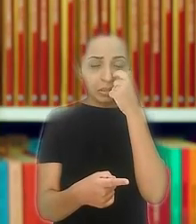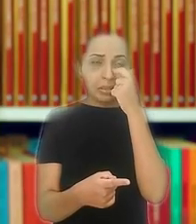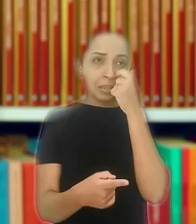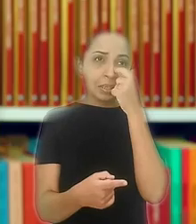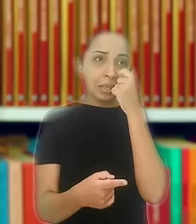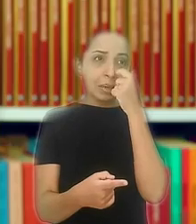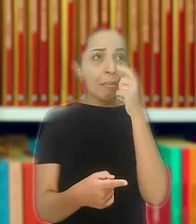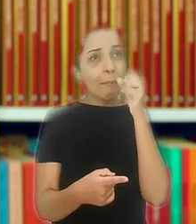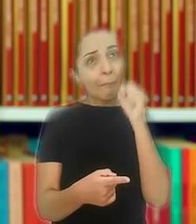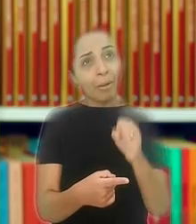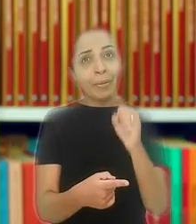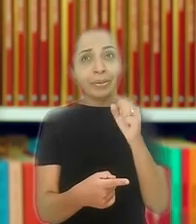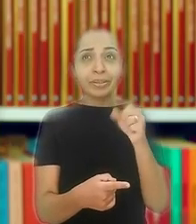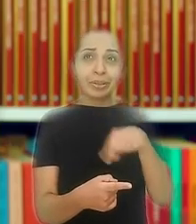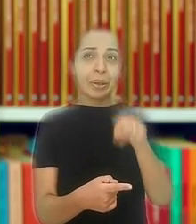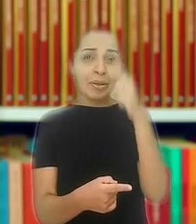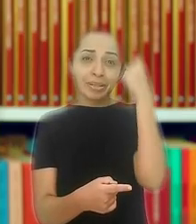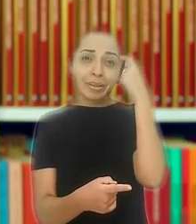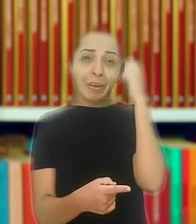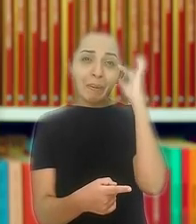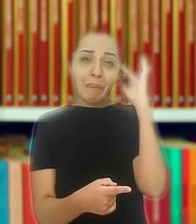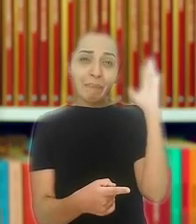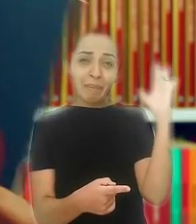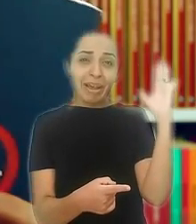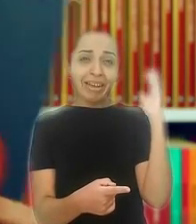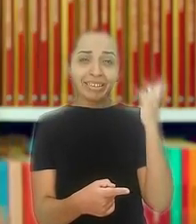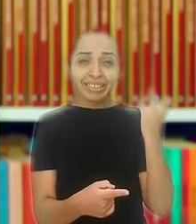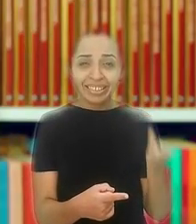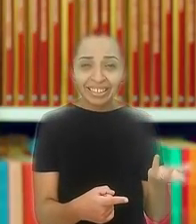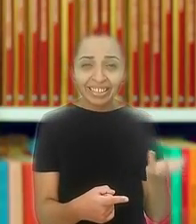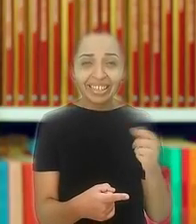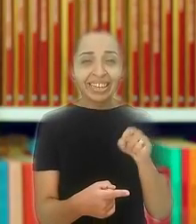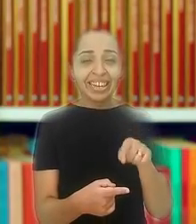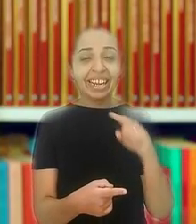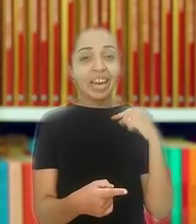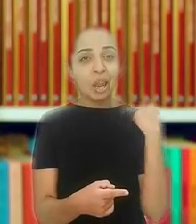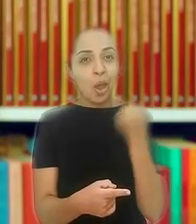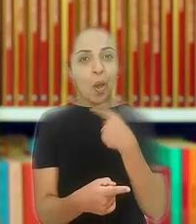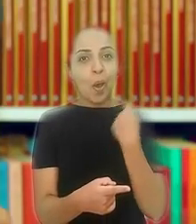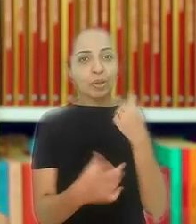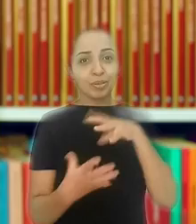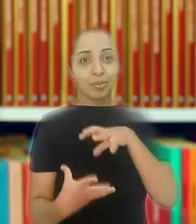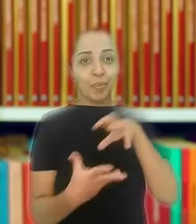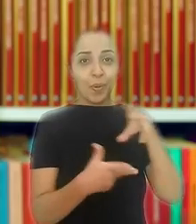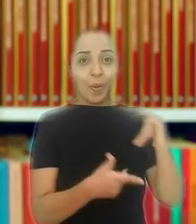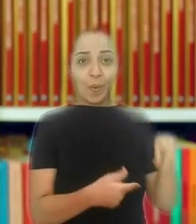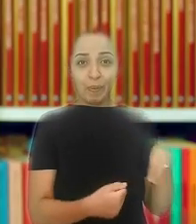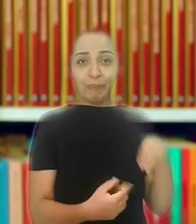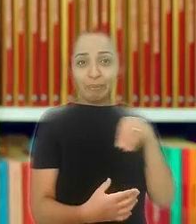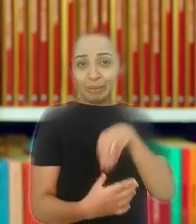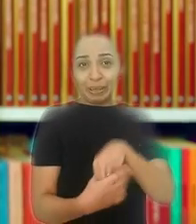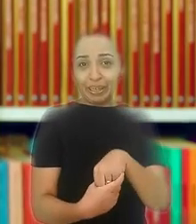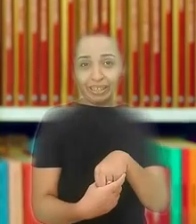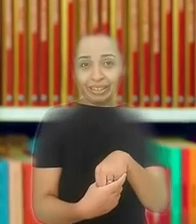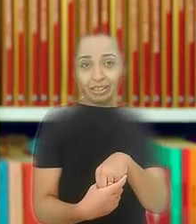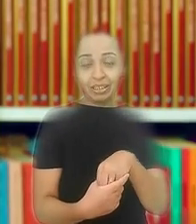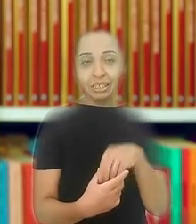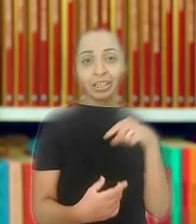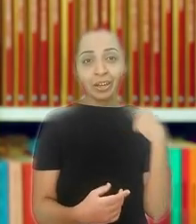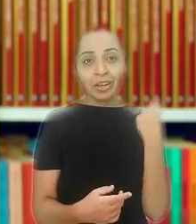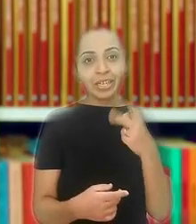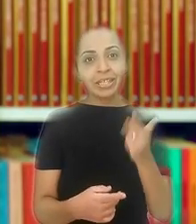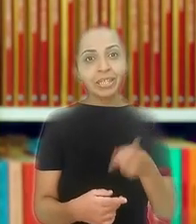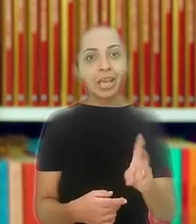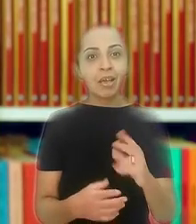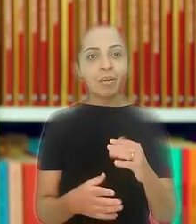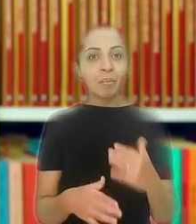do que a gente imagina que seja o mundo que seja o nosso mundo né a gente se acostumar com essa ideia de que